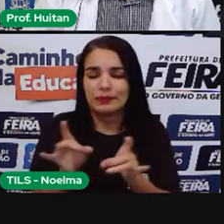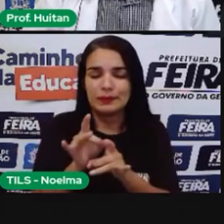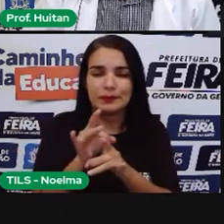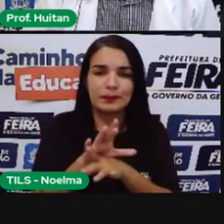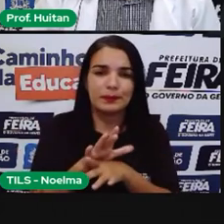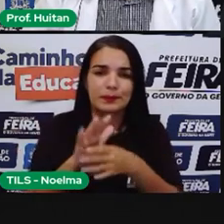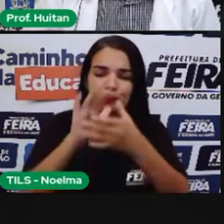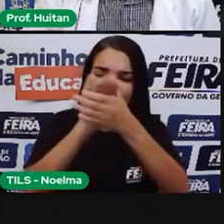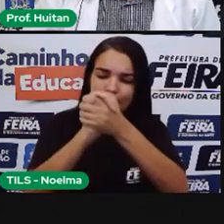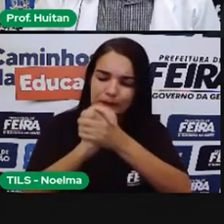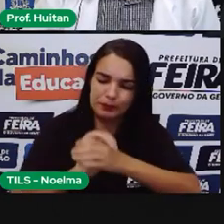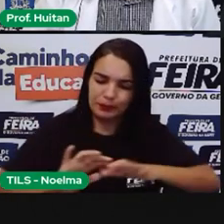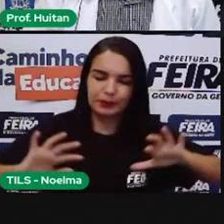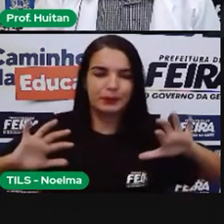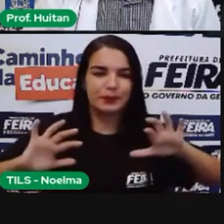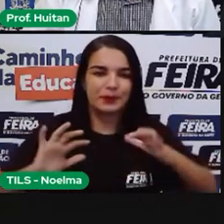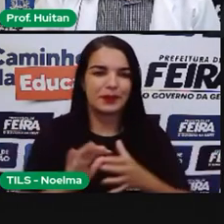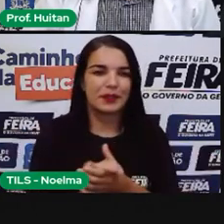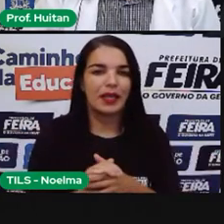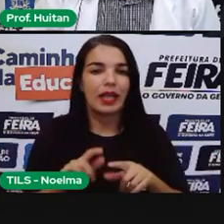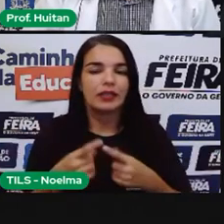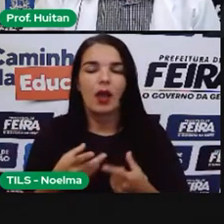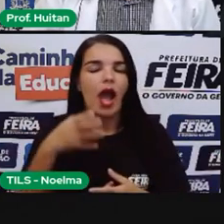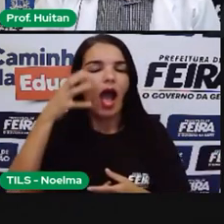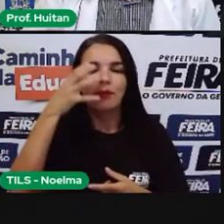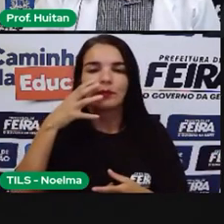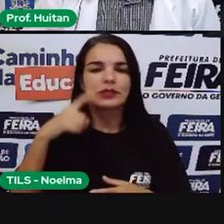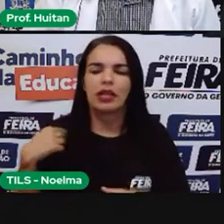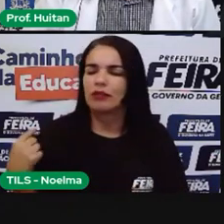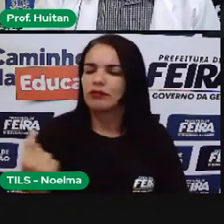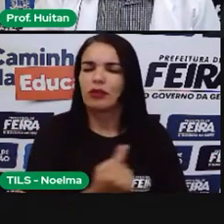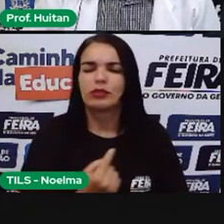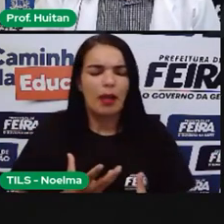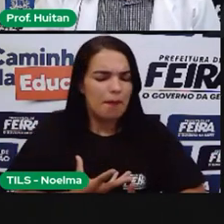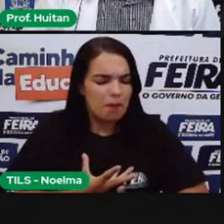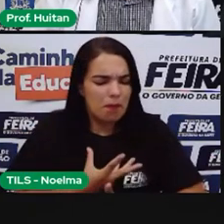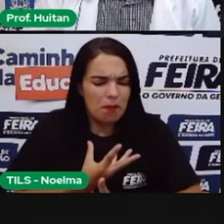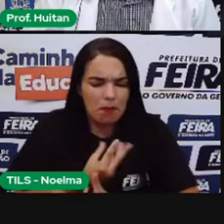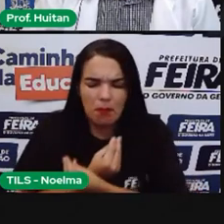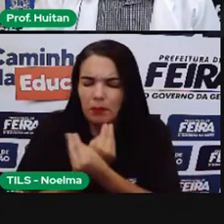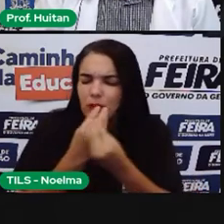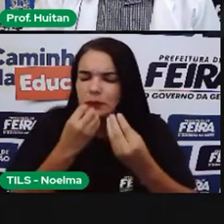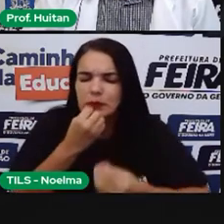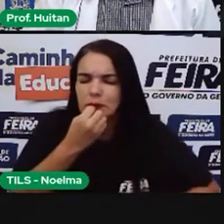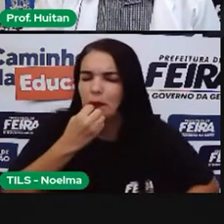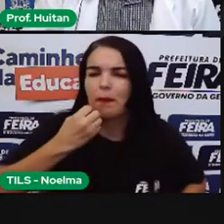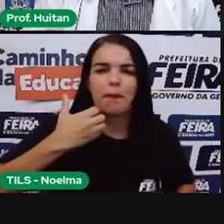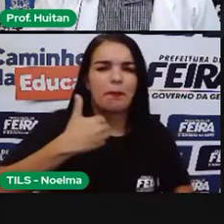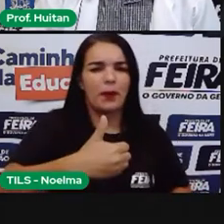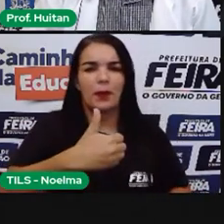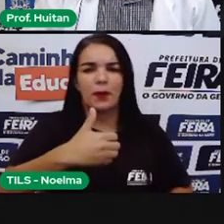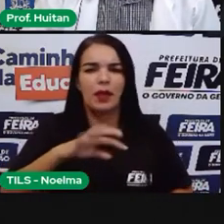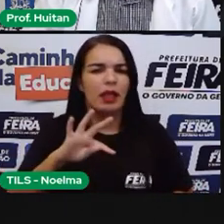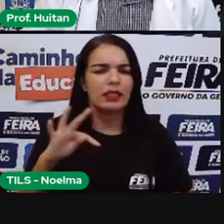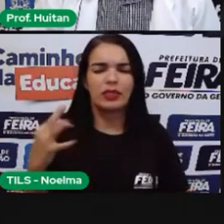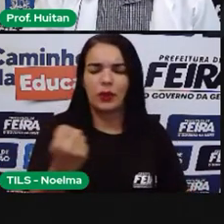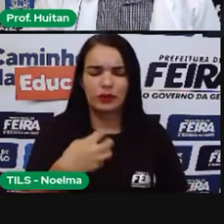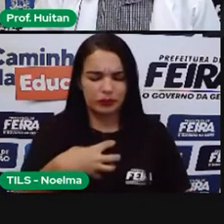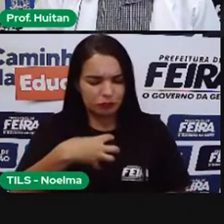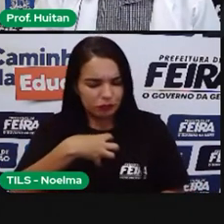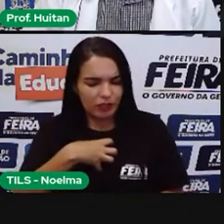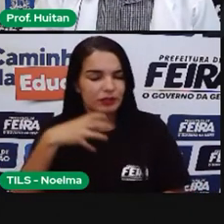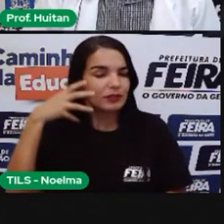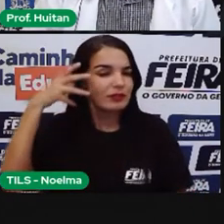relacionamento. Então, a nossa música é muito rica. Nós temos compositores muito bons em todos os estilos musicais.